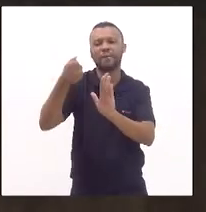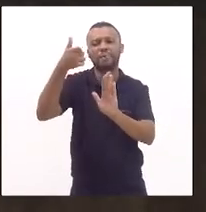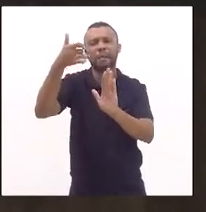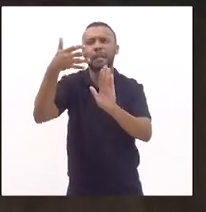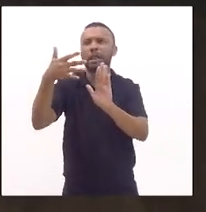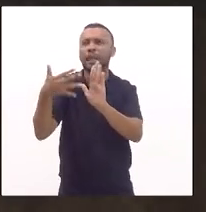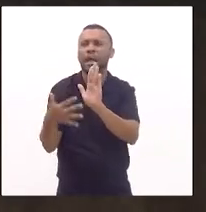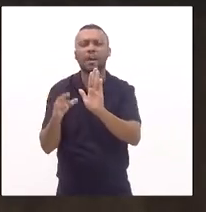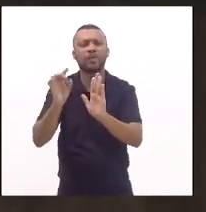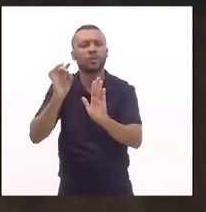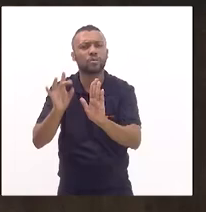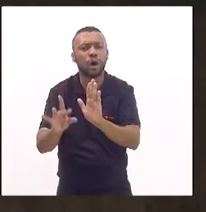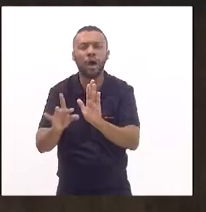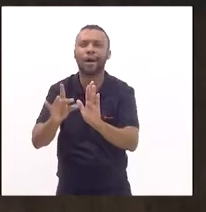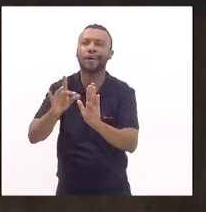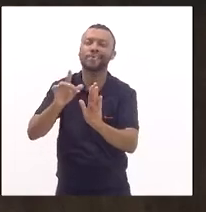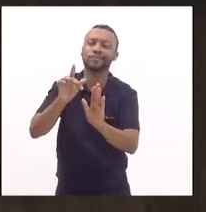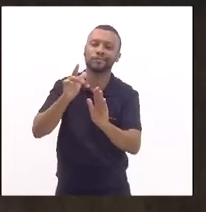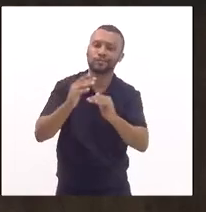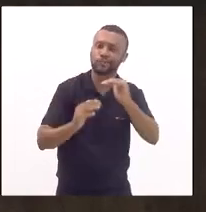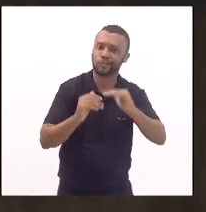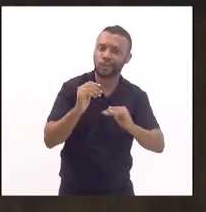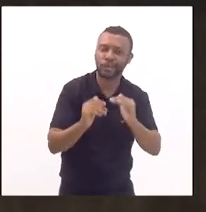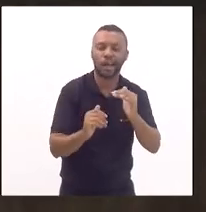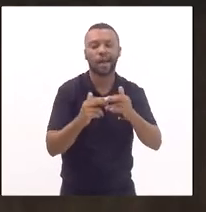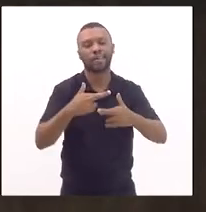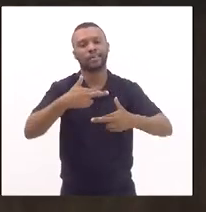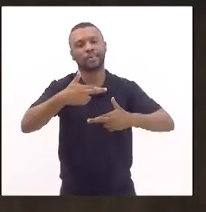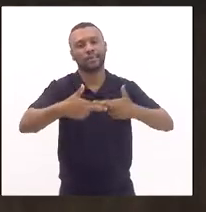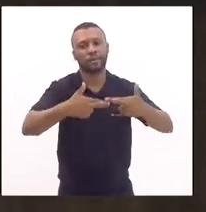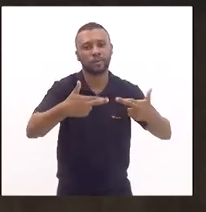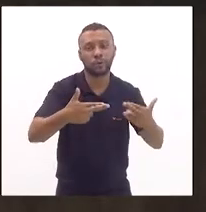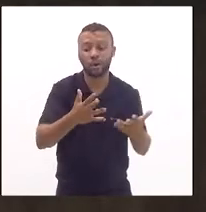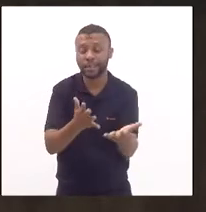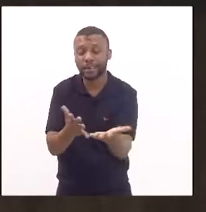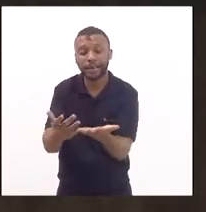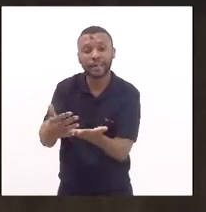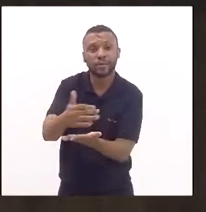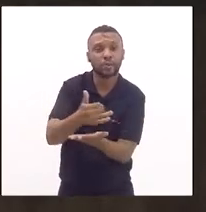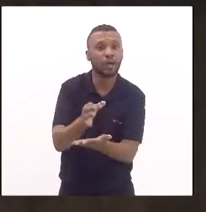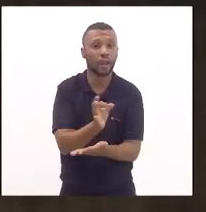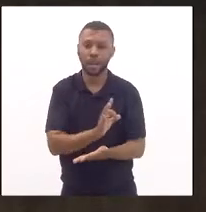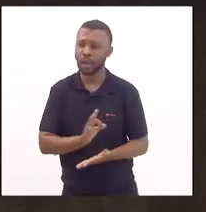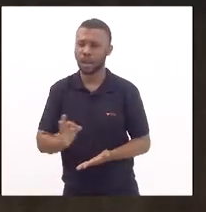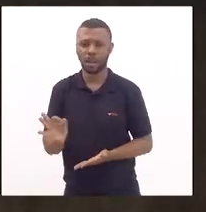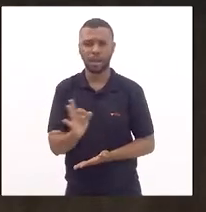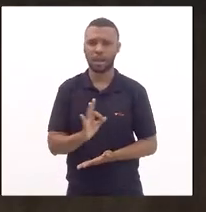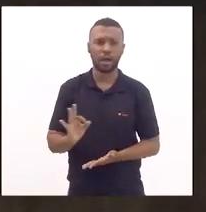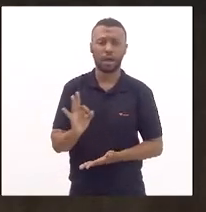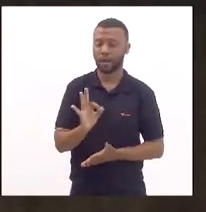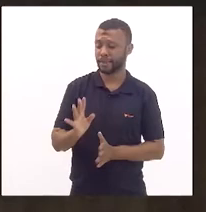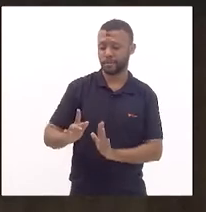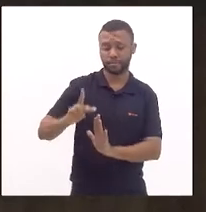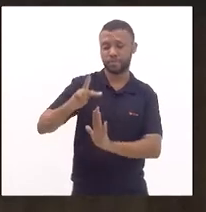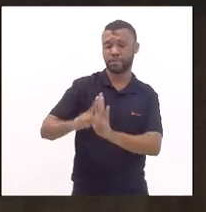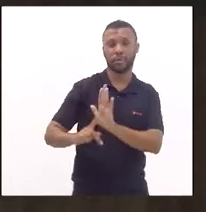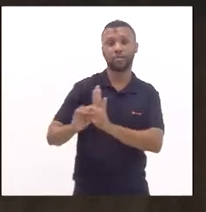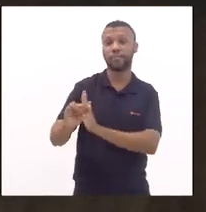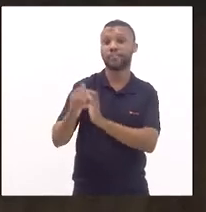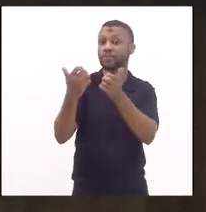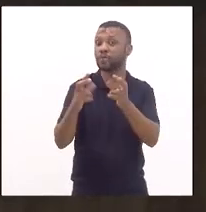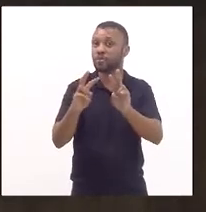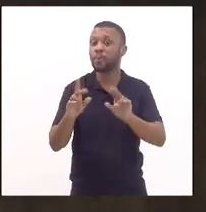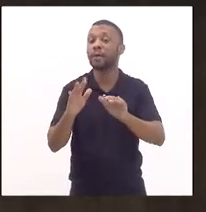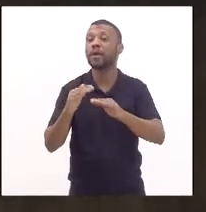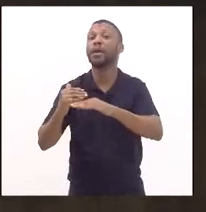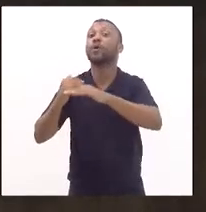respeito das catadoras, dos recicladores, não. Esse projeto está falando em inclusão